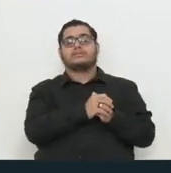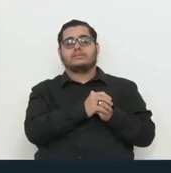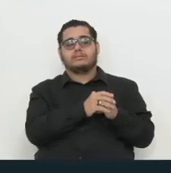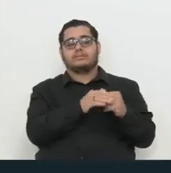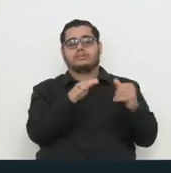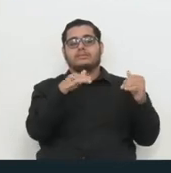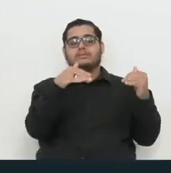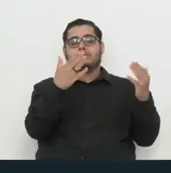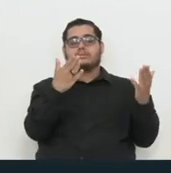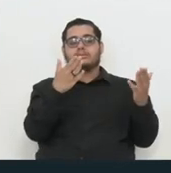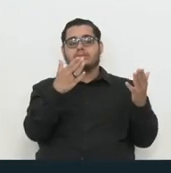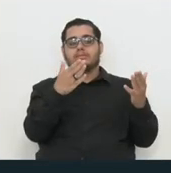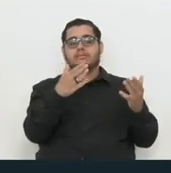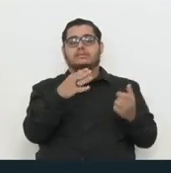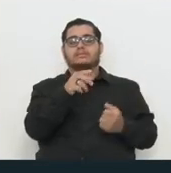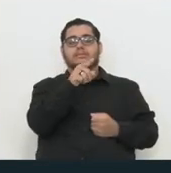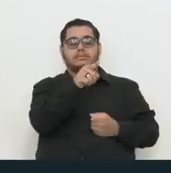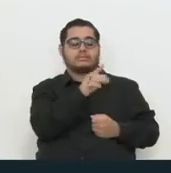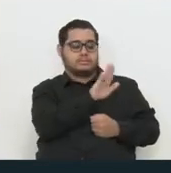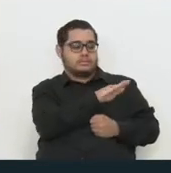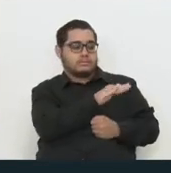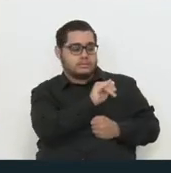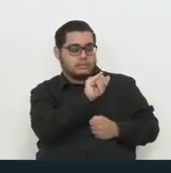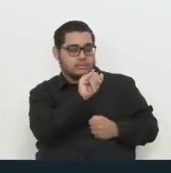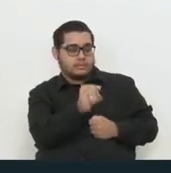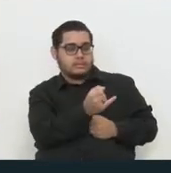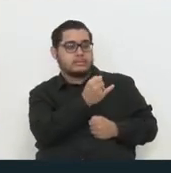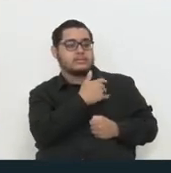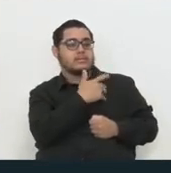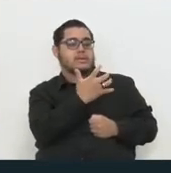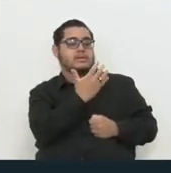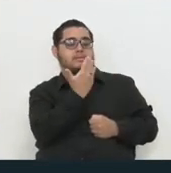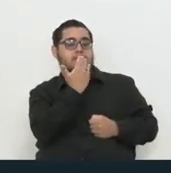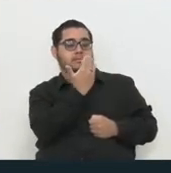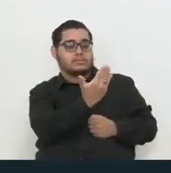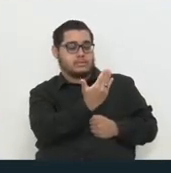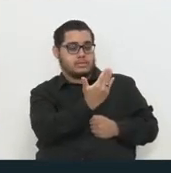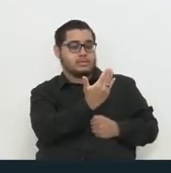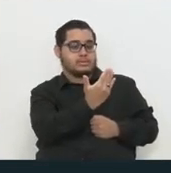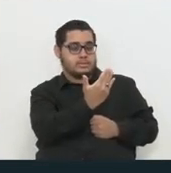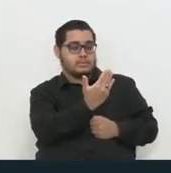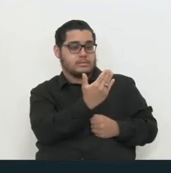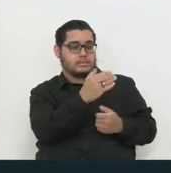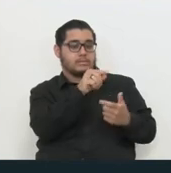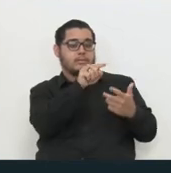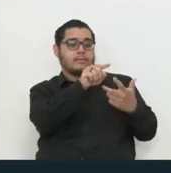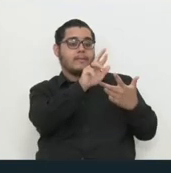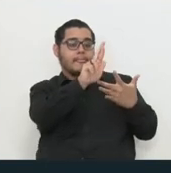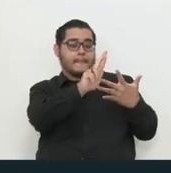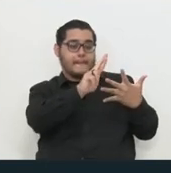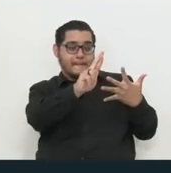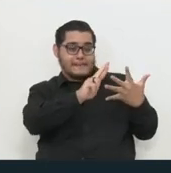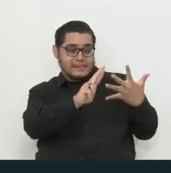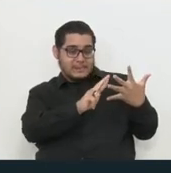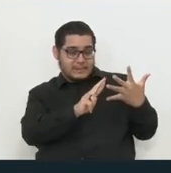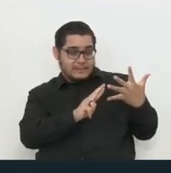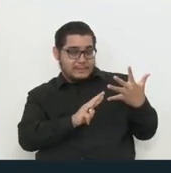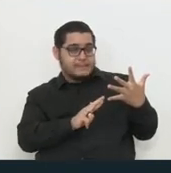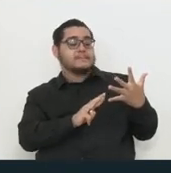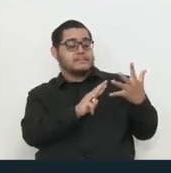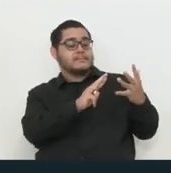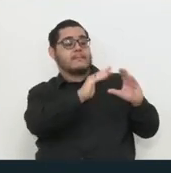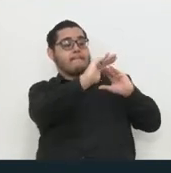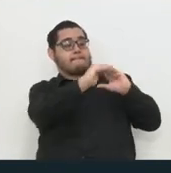senhor presidente gostaria de aproveitar o Encceja também eu gostaria de pedir que todos a resposta de todos os requerimentos fosse enviado ao gabinete deste